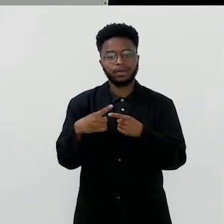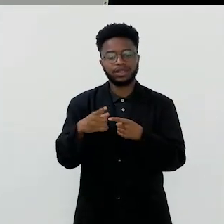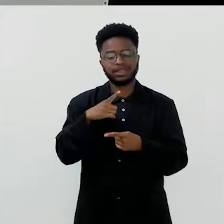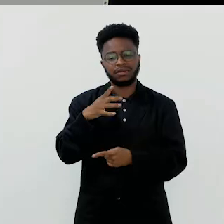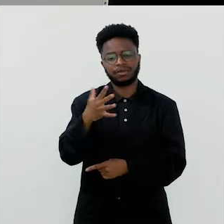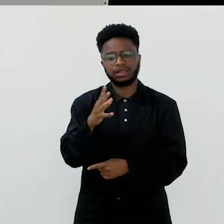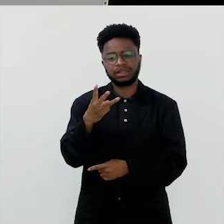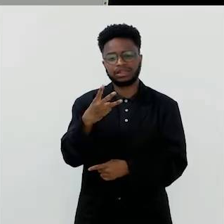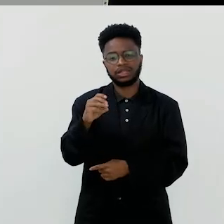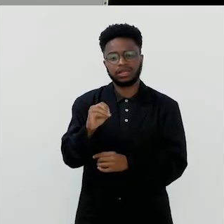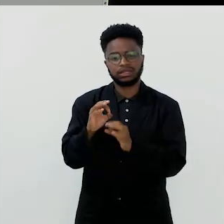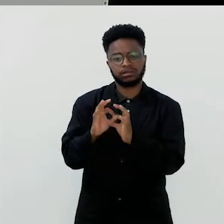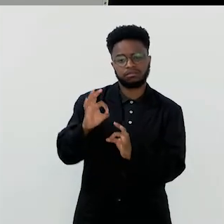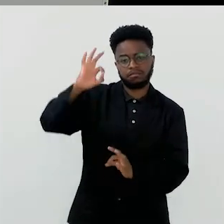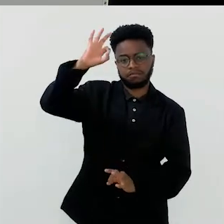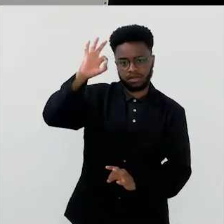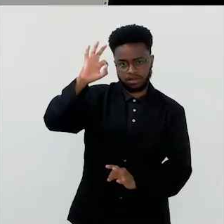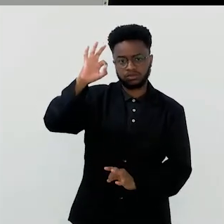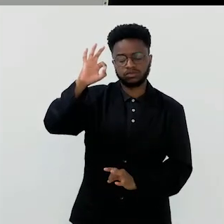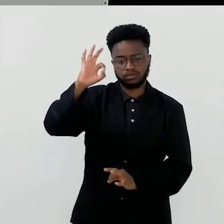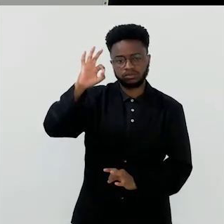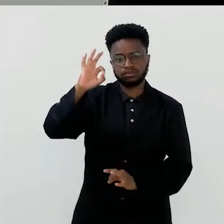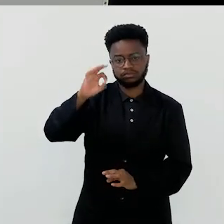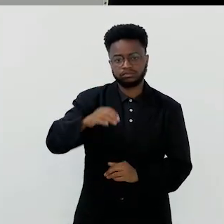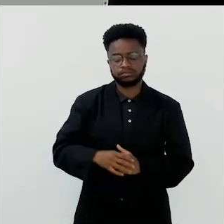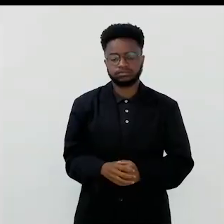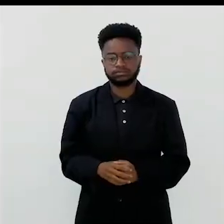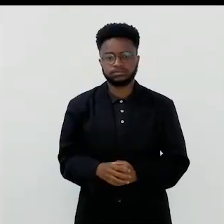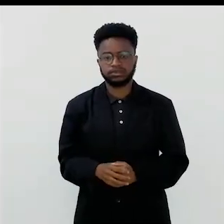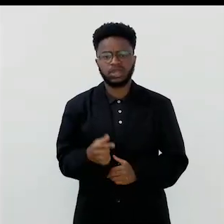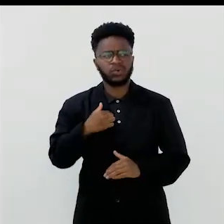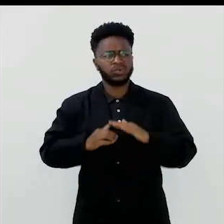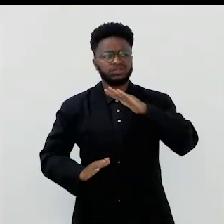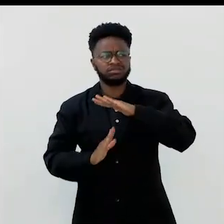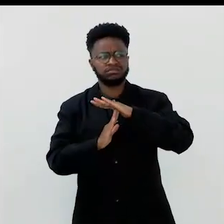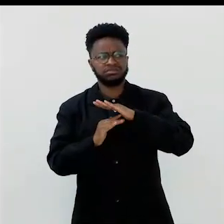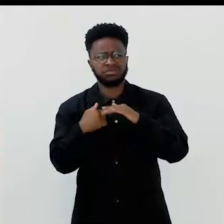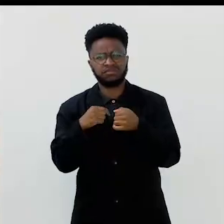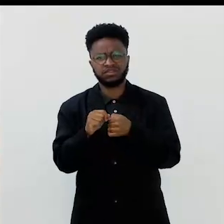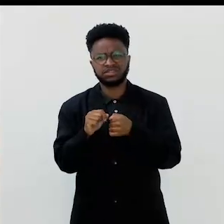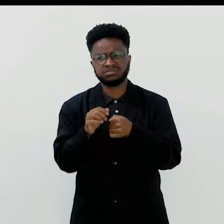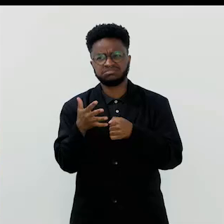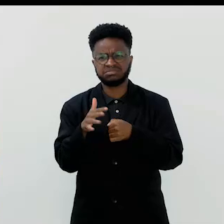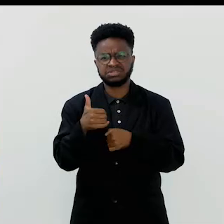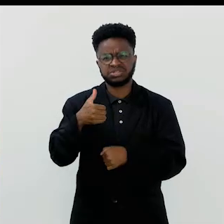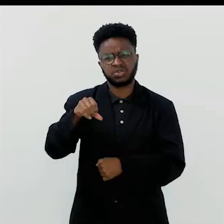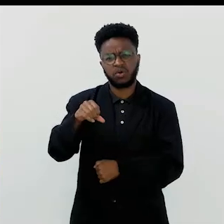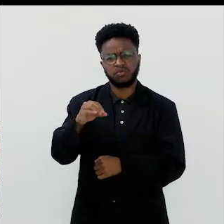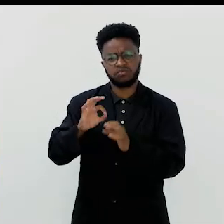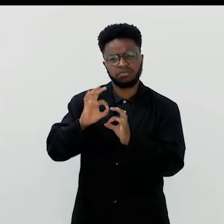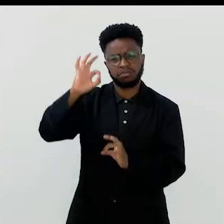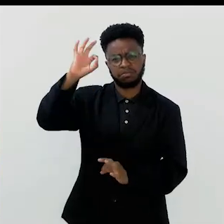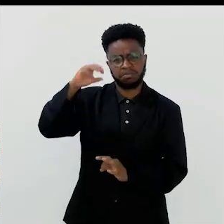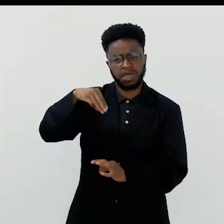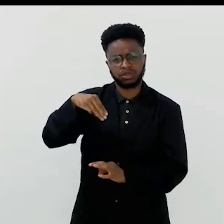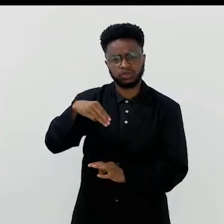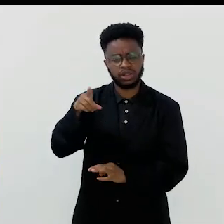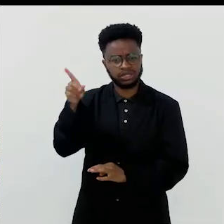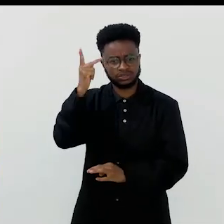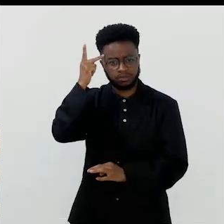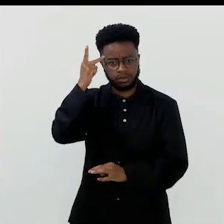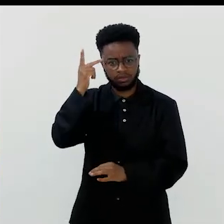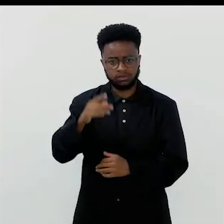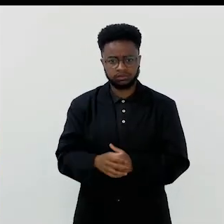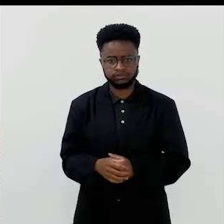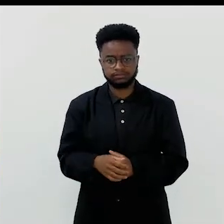né? A gente chega a ter alegoria de 30 metros de altura, 25, Nossa, 30 metros. metros de altura. O máximo que eu fiz foi 19 metros lá